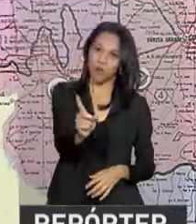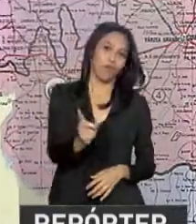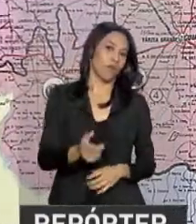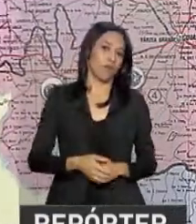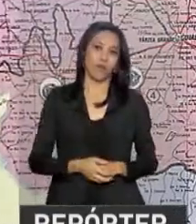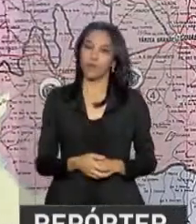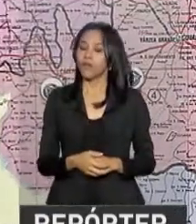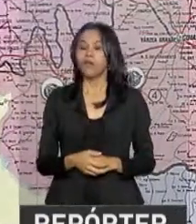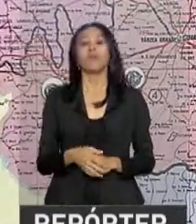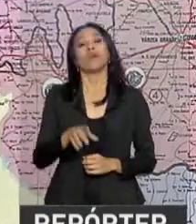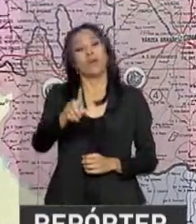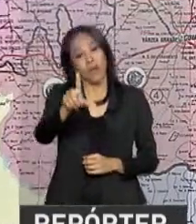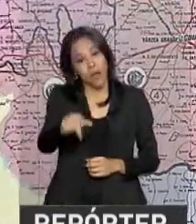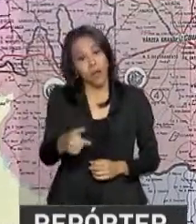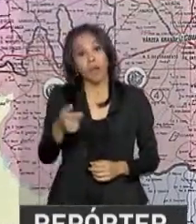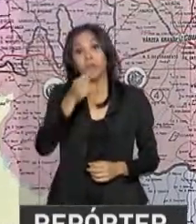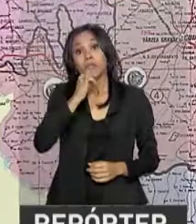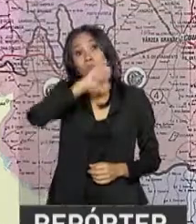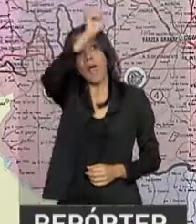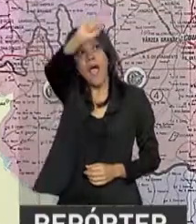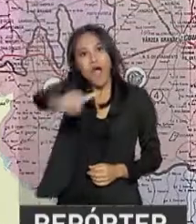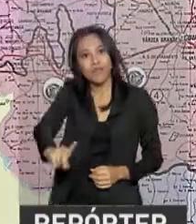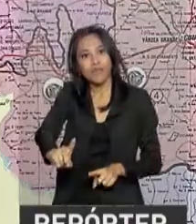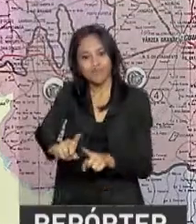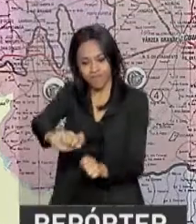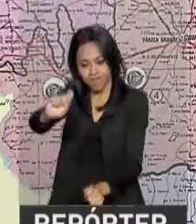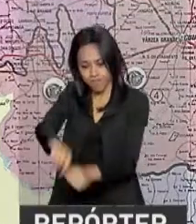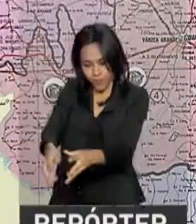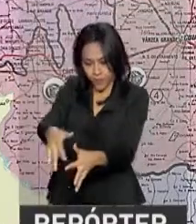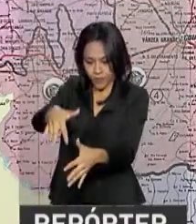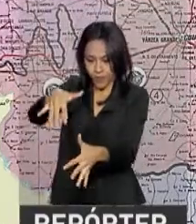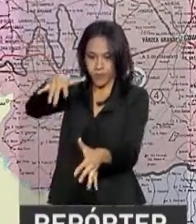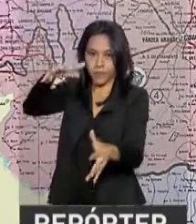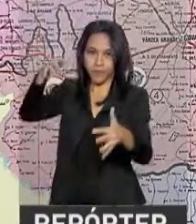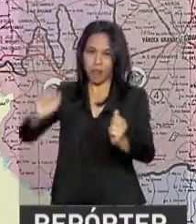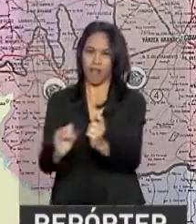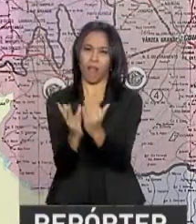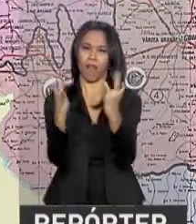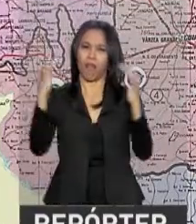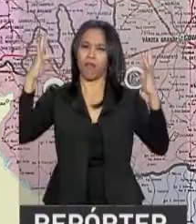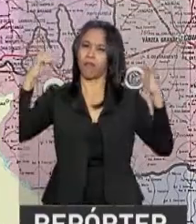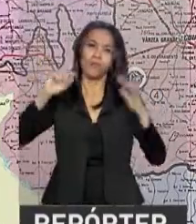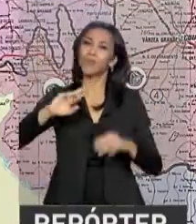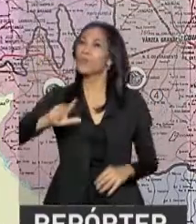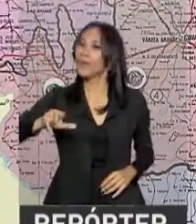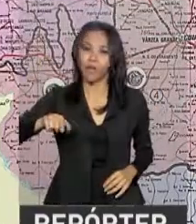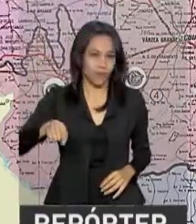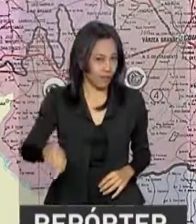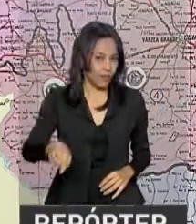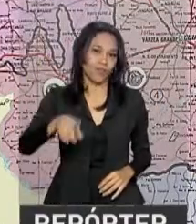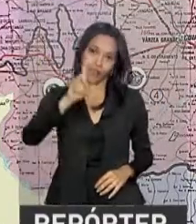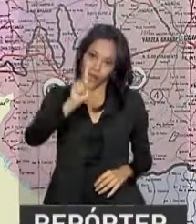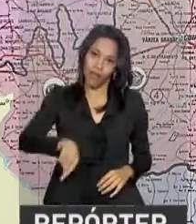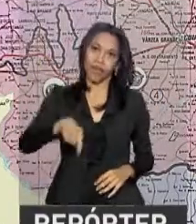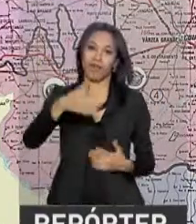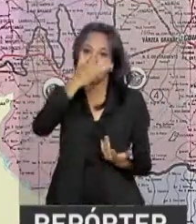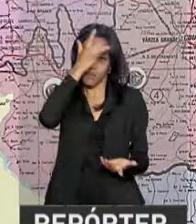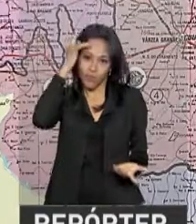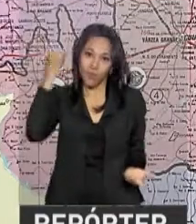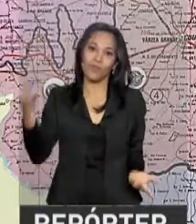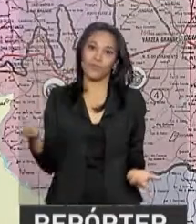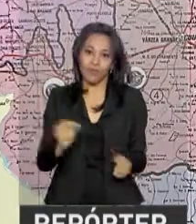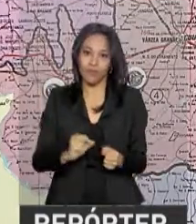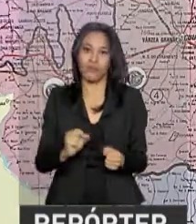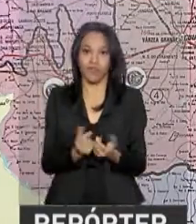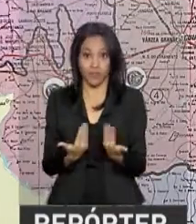causa natural é o incêndio por raio. Então, lá na Chapada não foi por raio, foi origem antrópica. Foi o